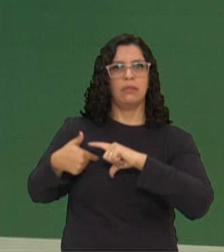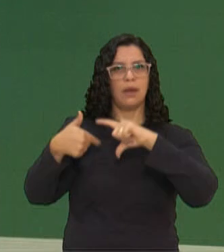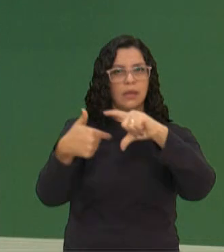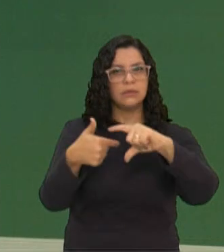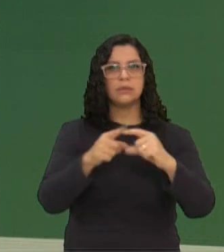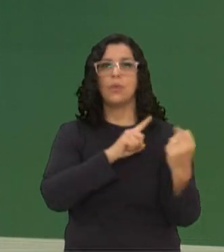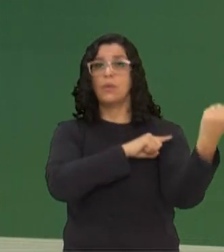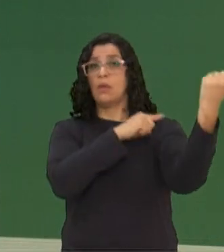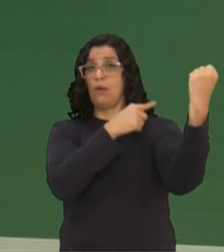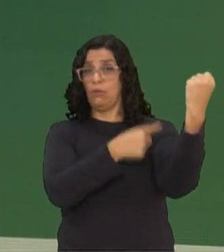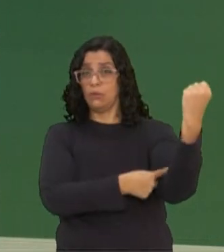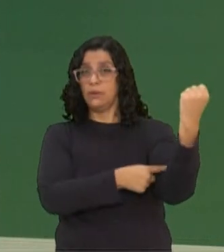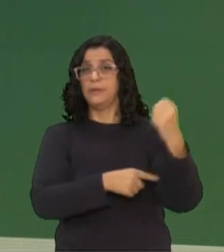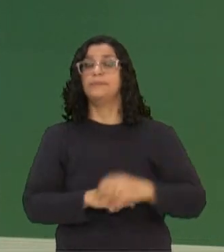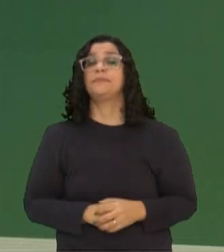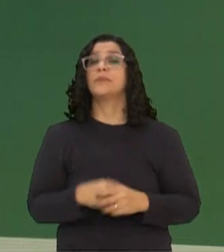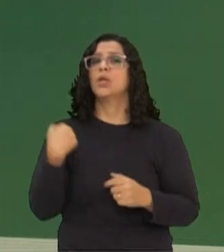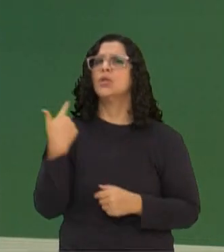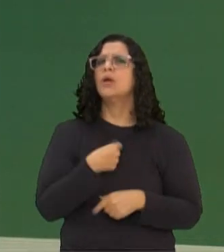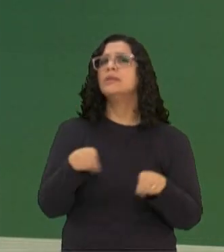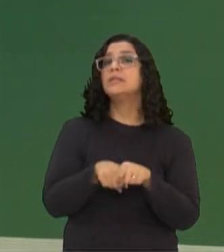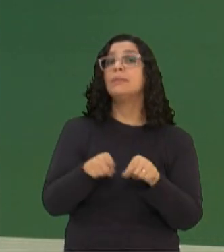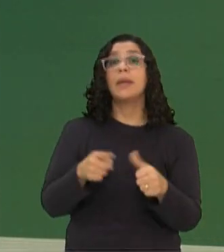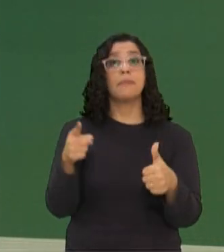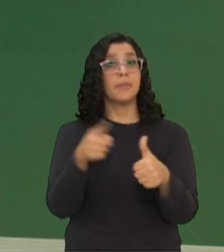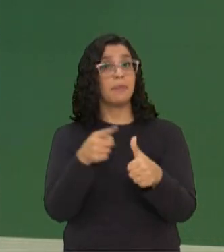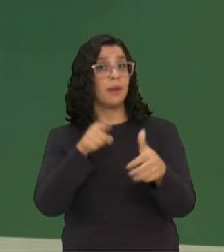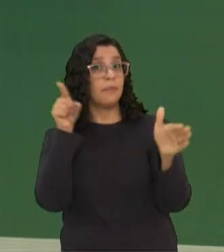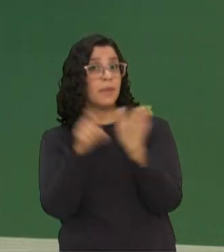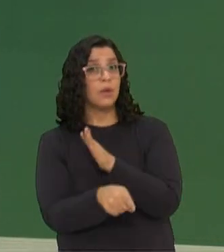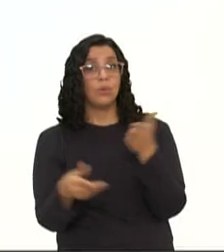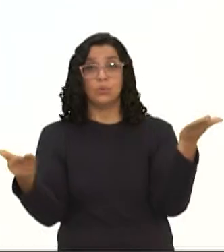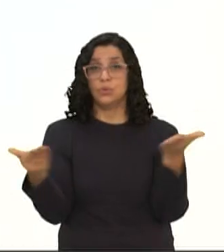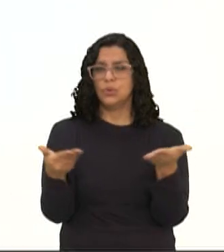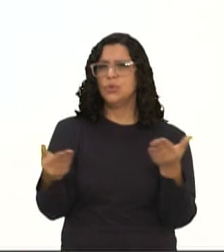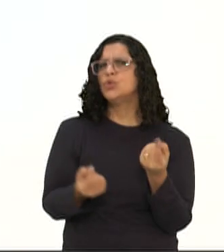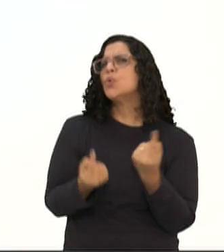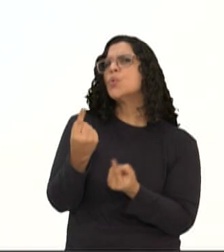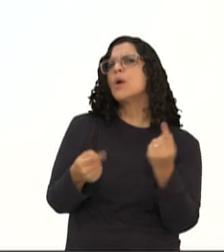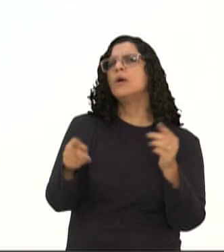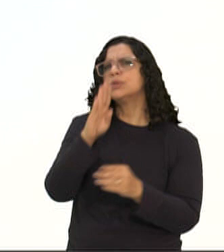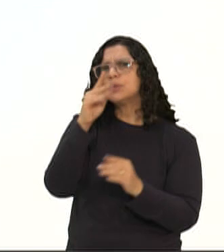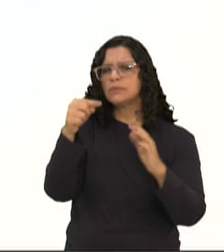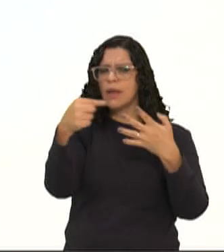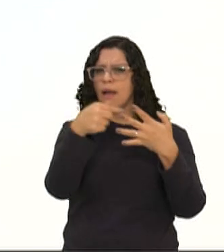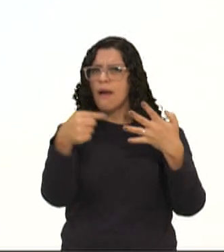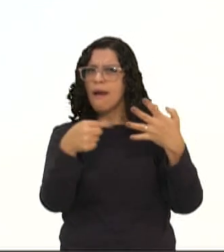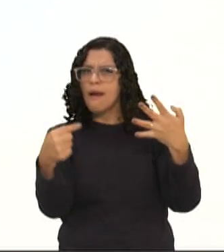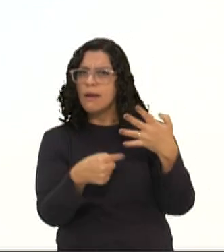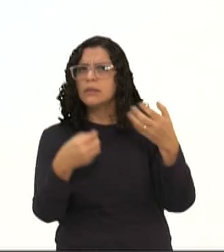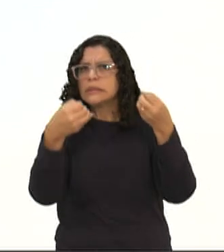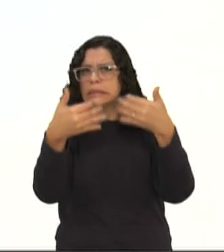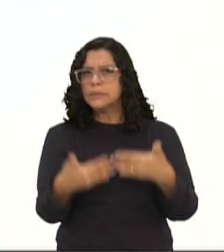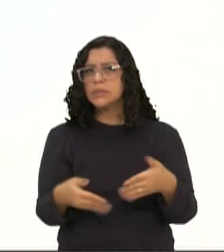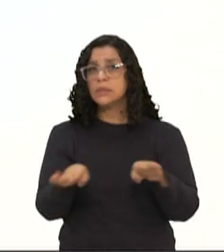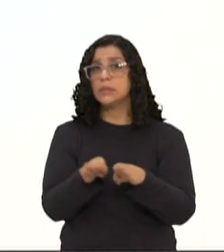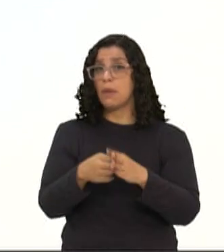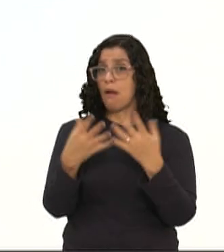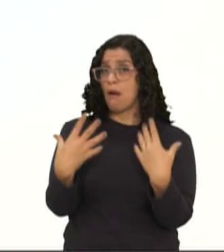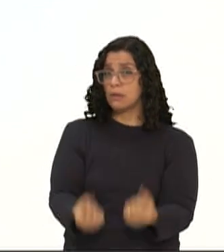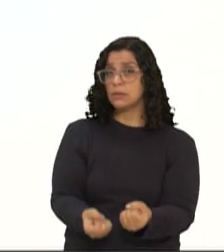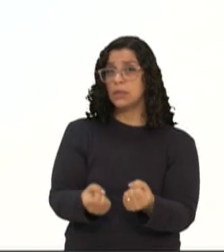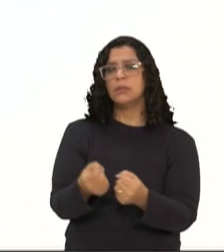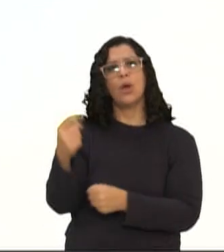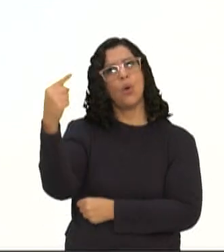e autoridade. O que nos leva ao nosso primeiro quiz da aula de hoje. Quais eram os princípios que permitiam